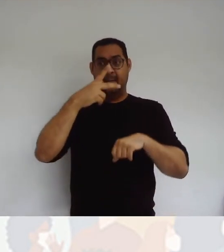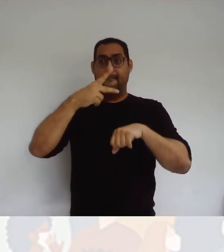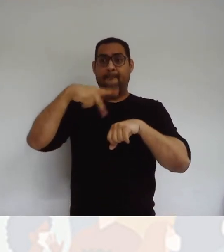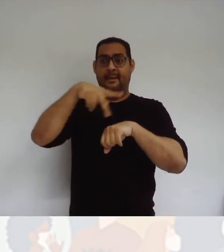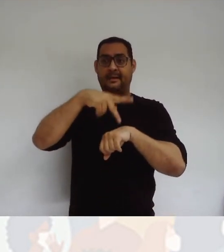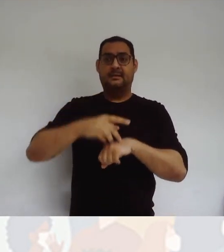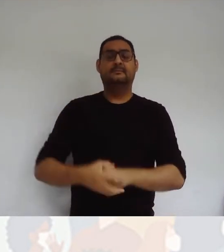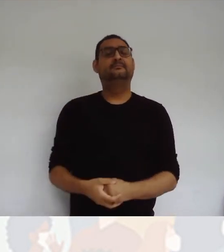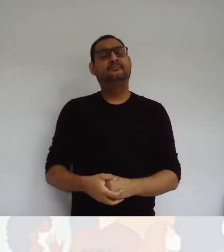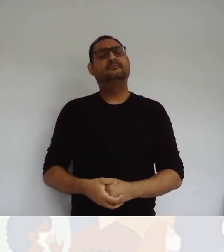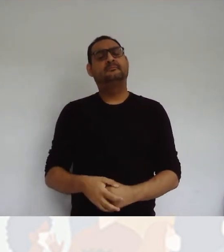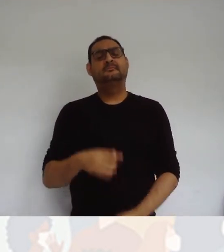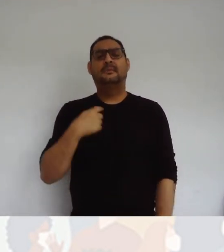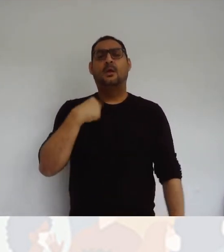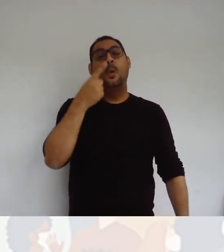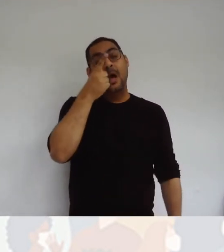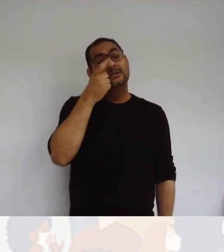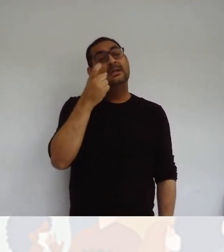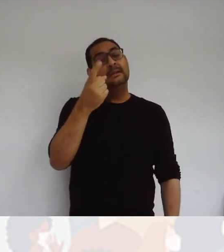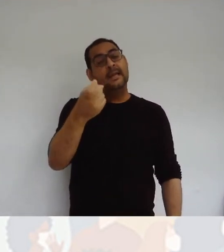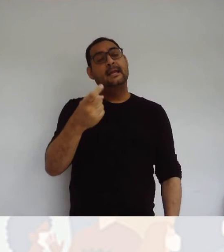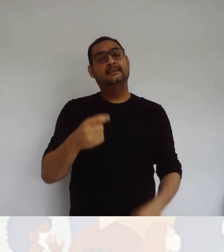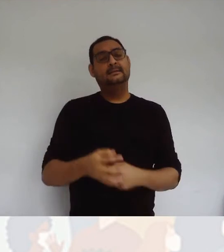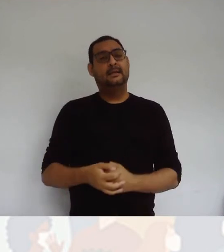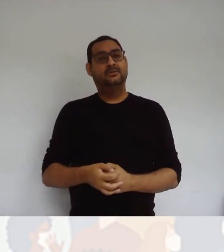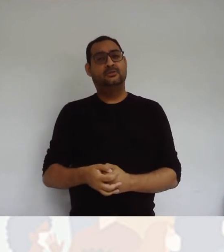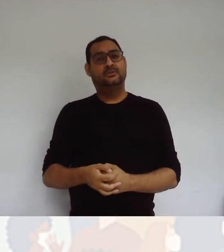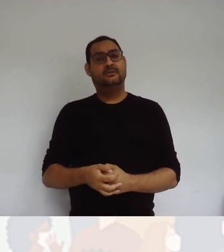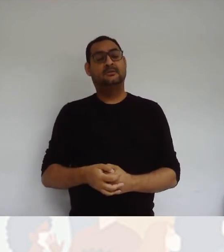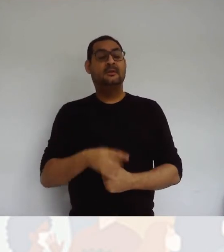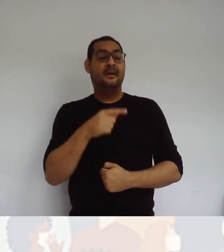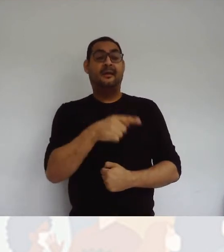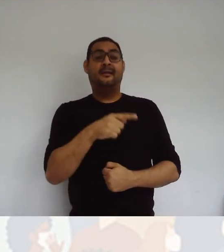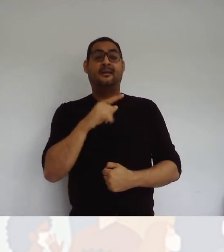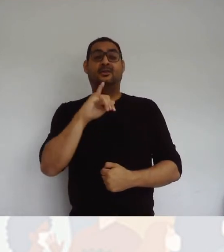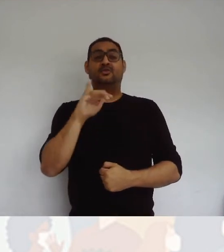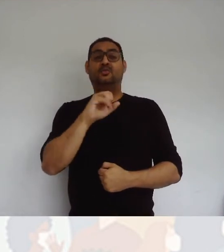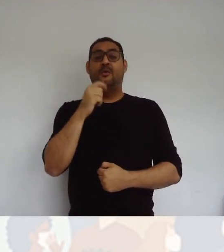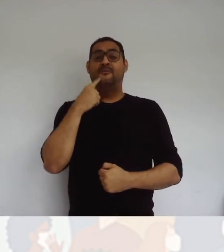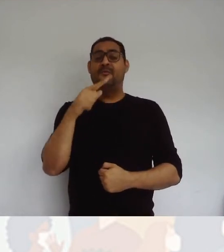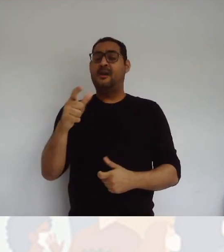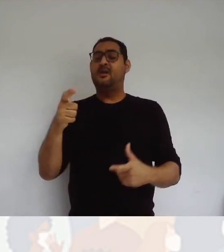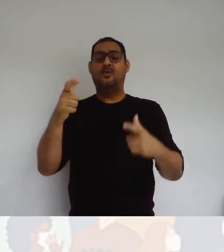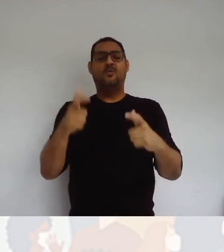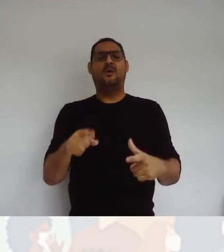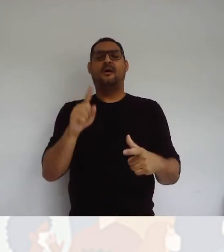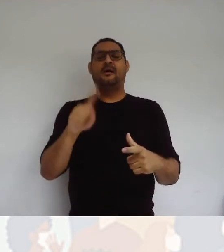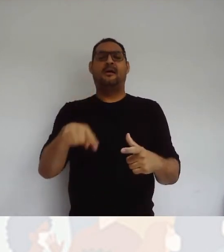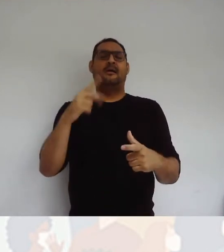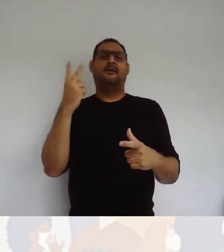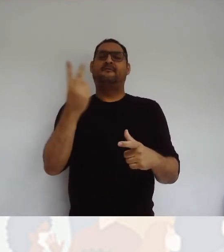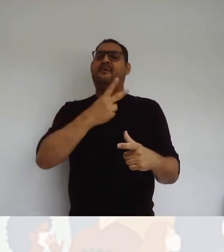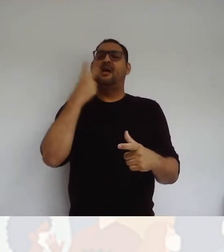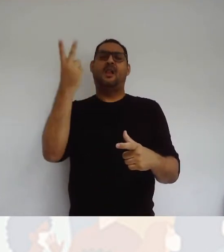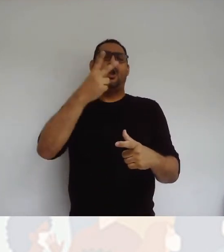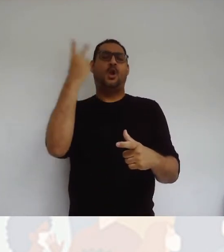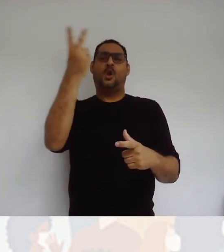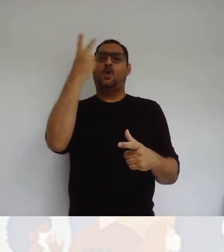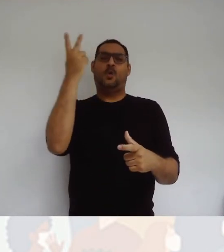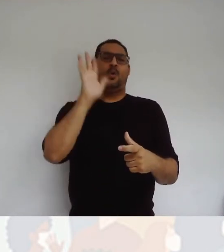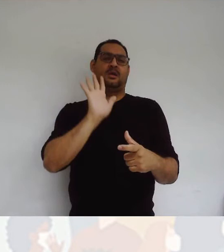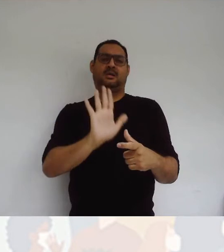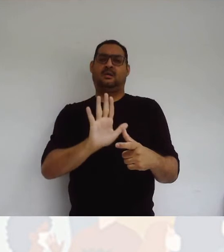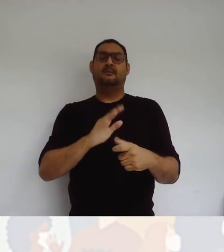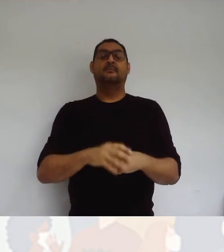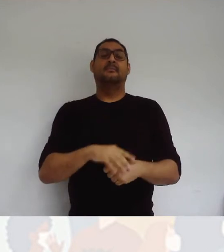E eu achei muito peculiar como ele valorizava o lugar. Eu não tenho... É uma